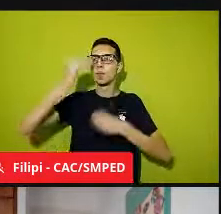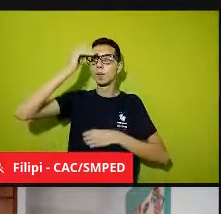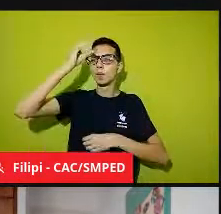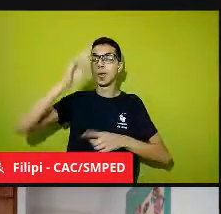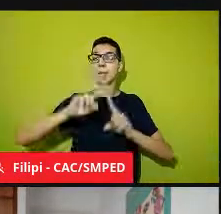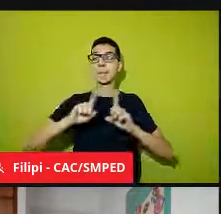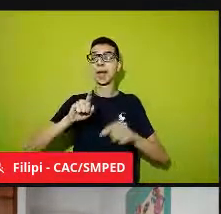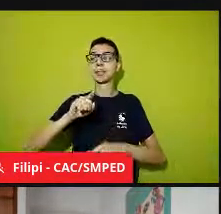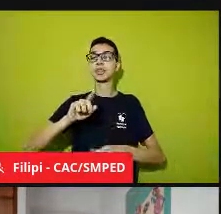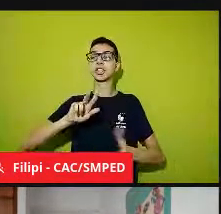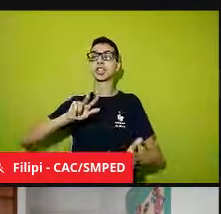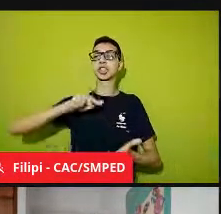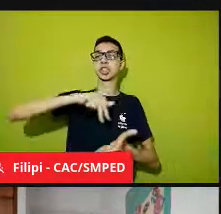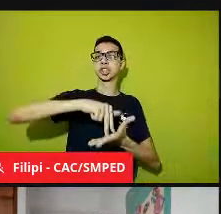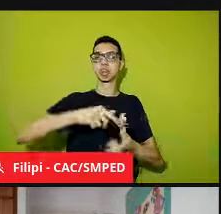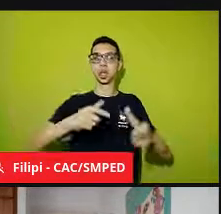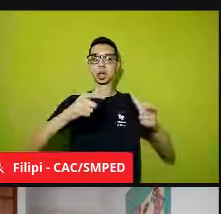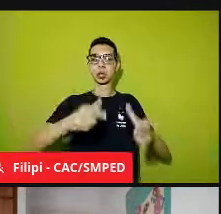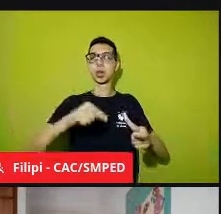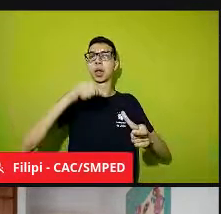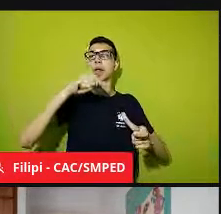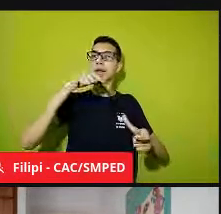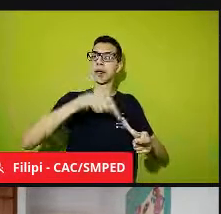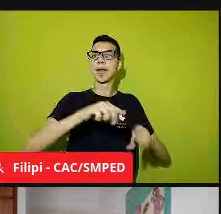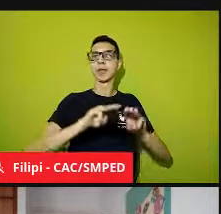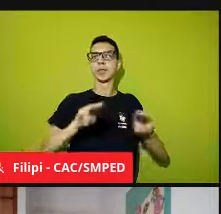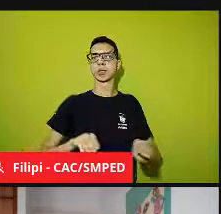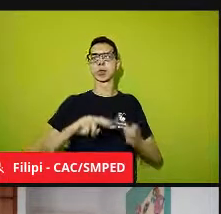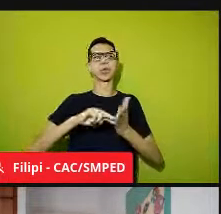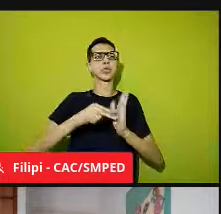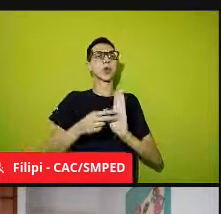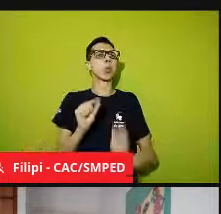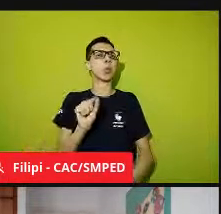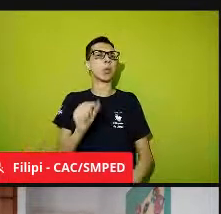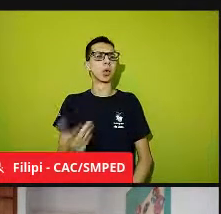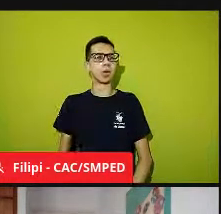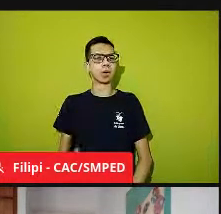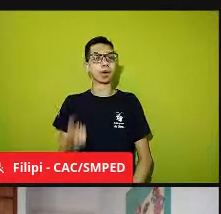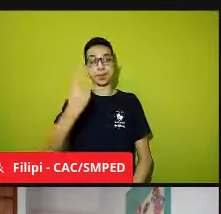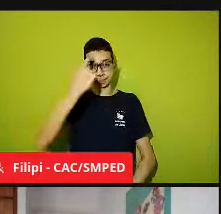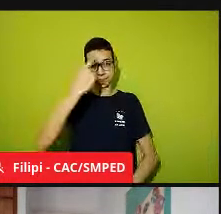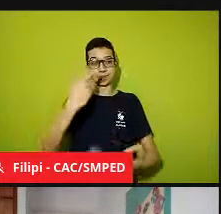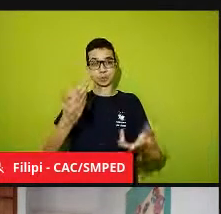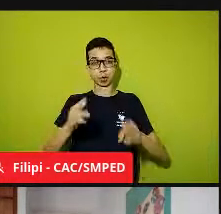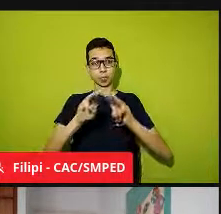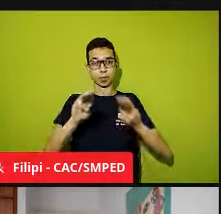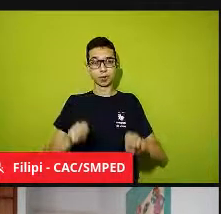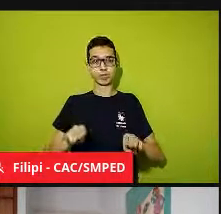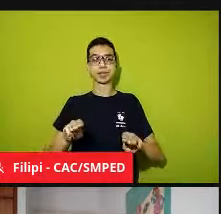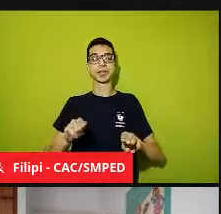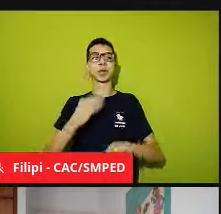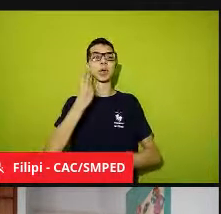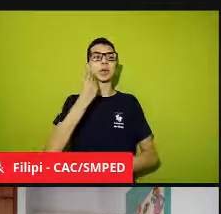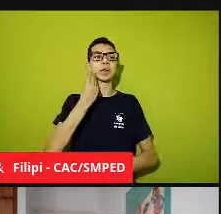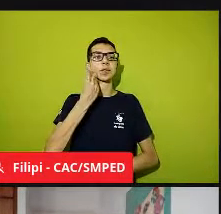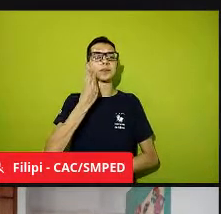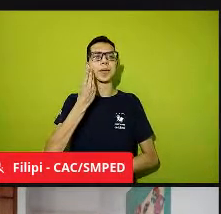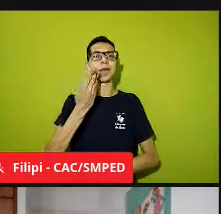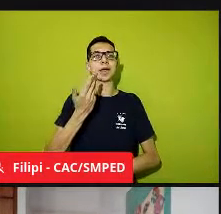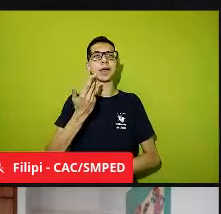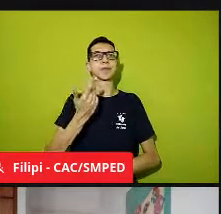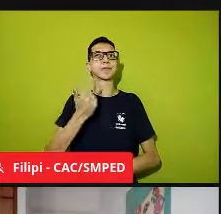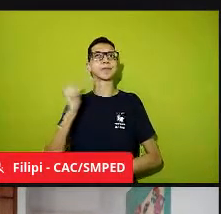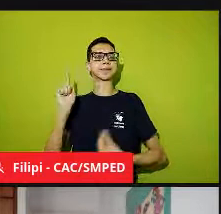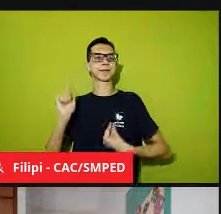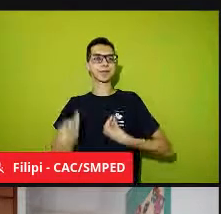né? Então, trazer um pouco essa ideia de que o museu, além do acervo, ele é resultado dessas experiências intangíveis, é essa